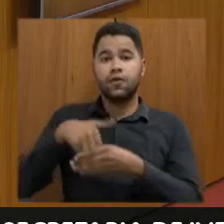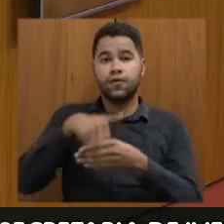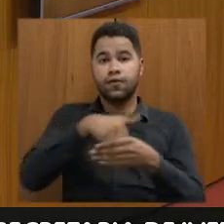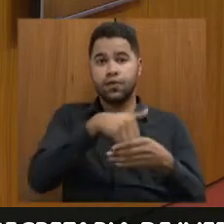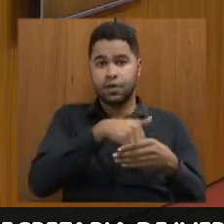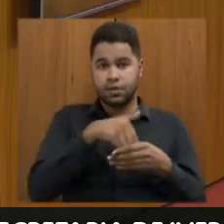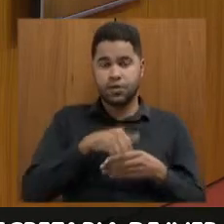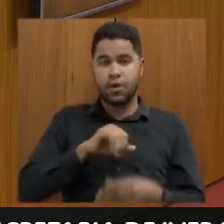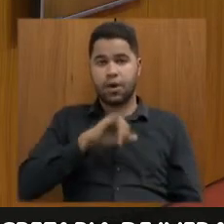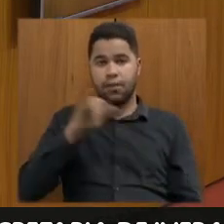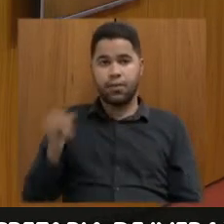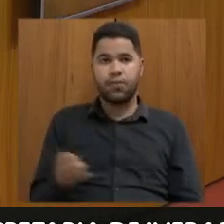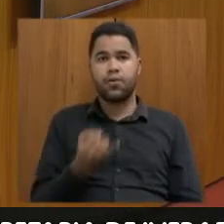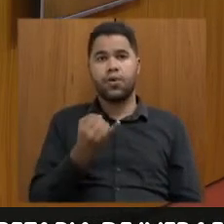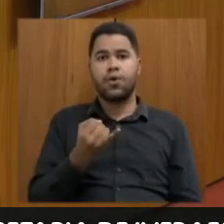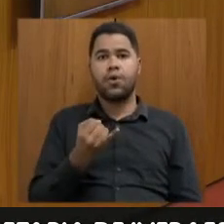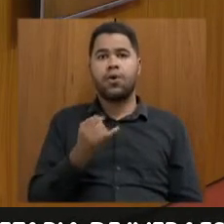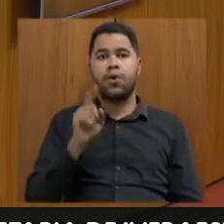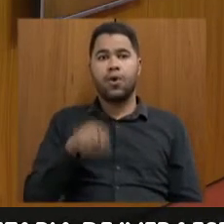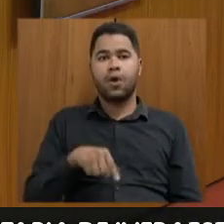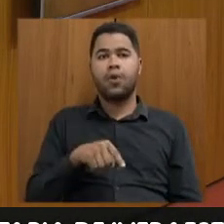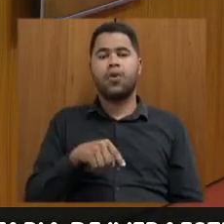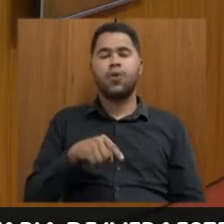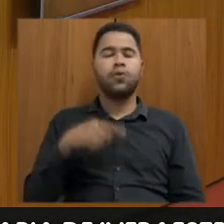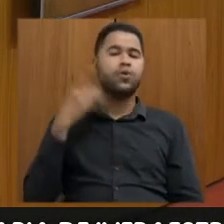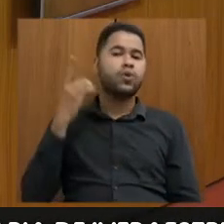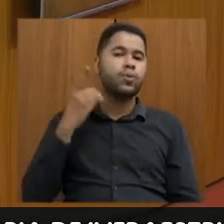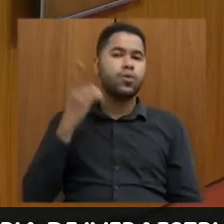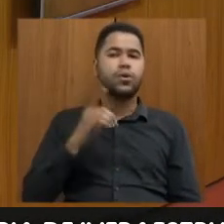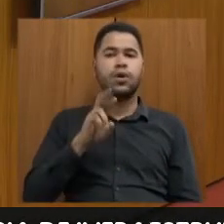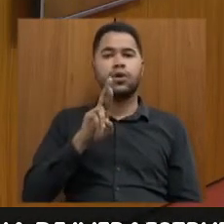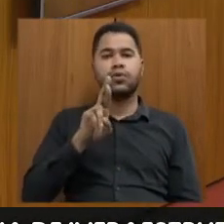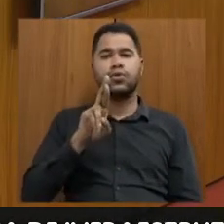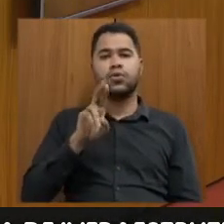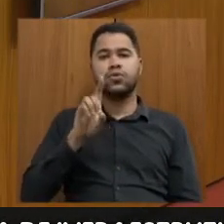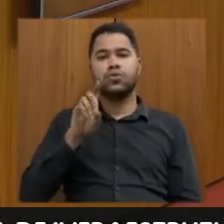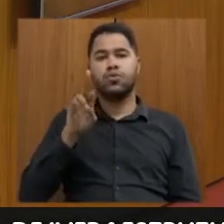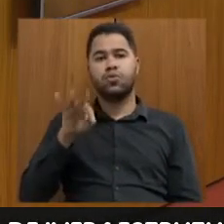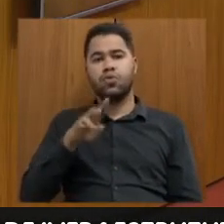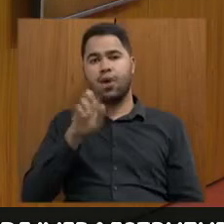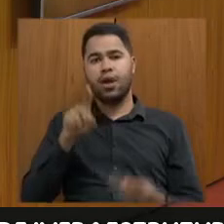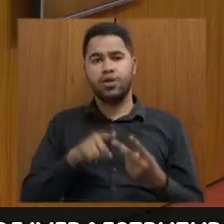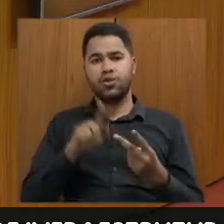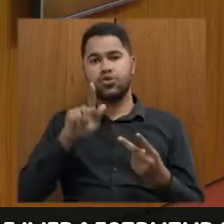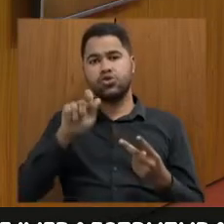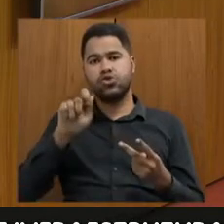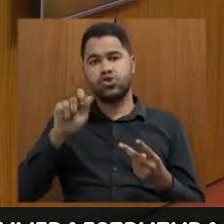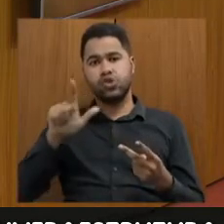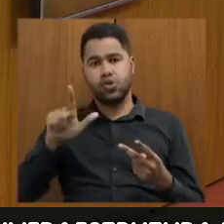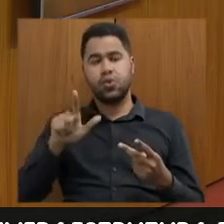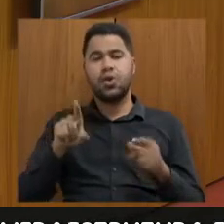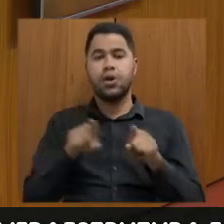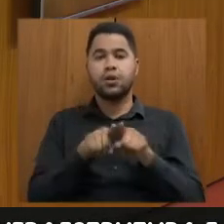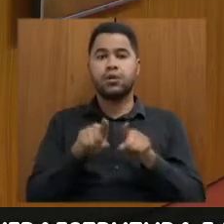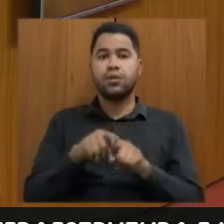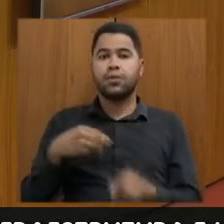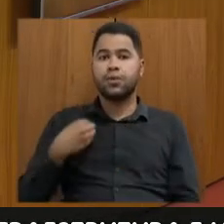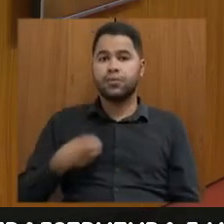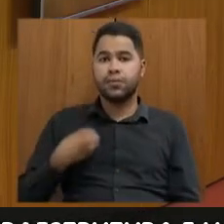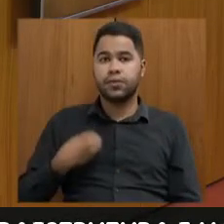aproveitando a presença Deputado Duarte bechir Deputado Gil Pereira de maneira remota e as presença e